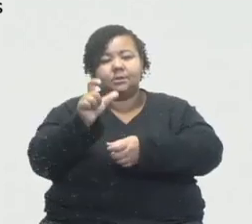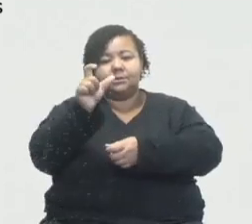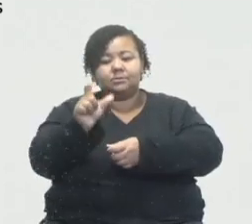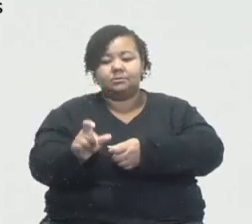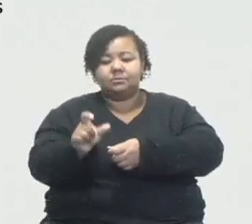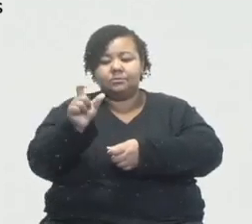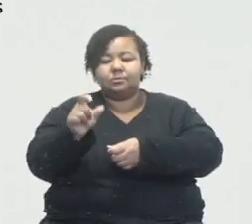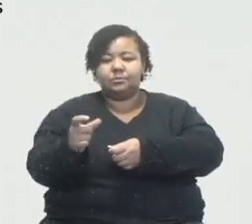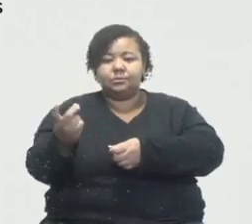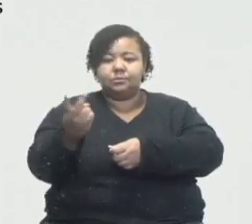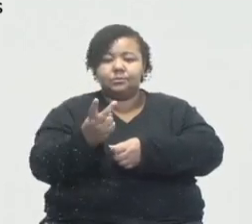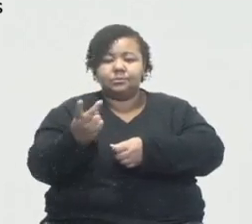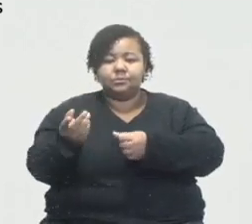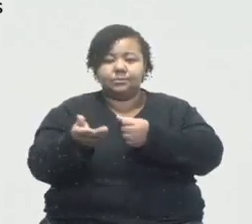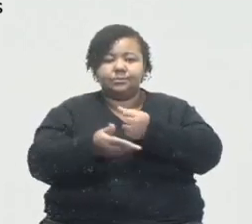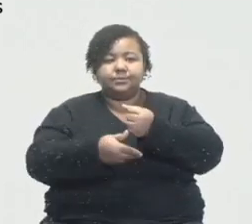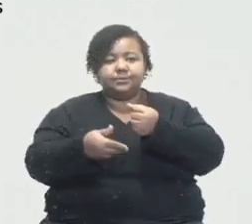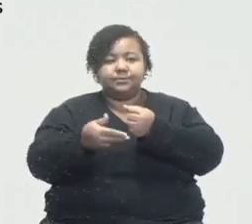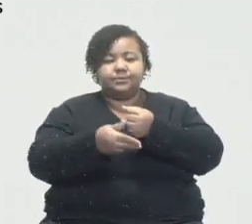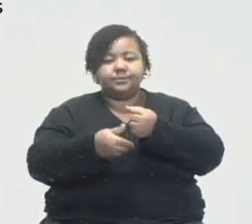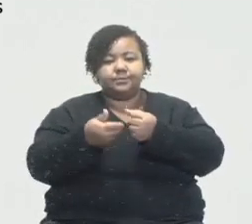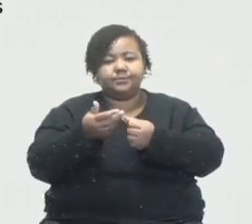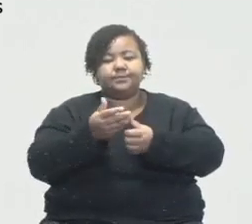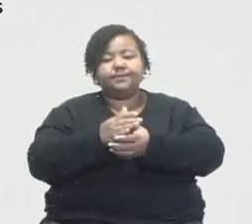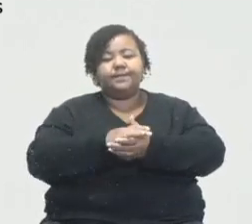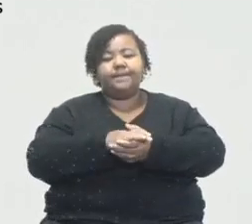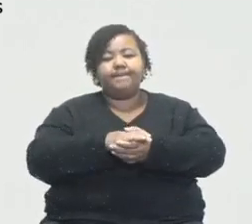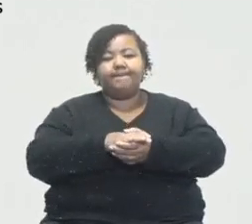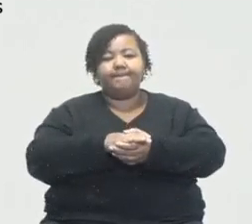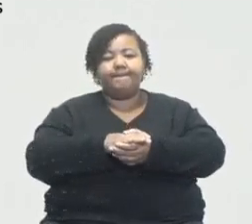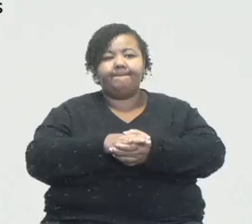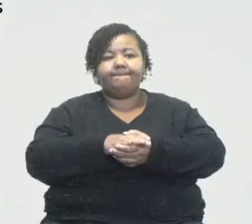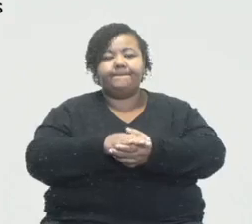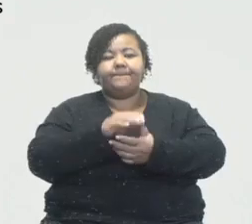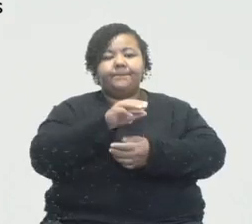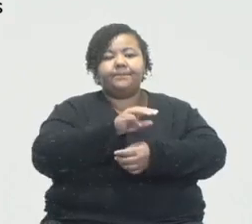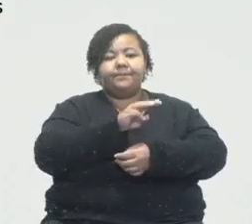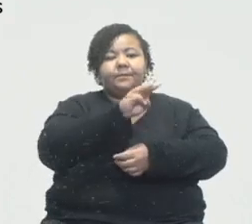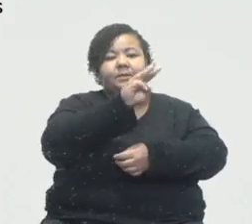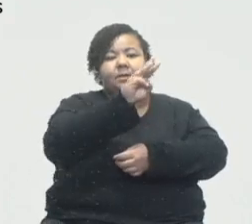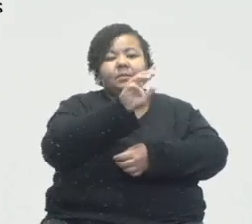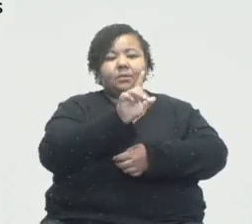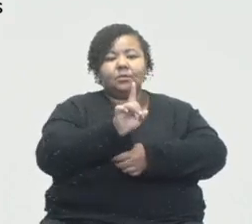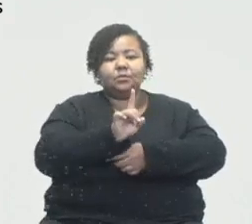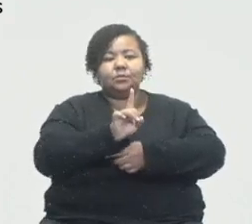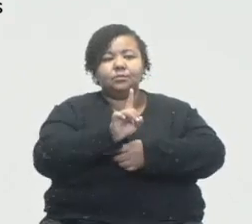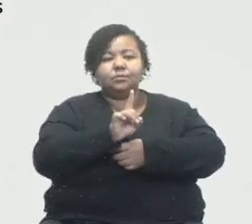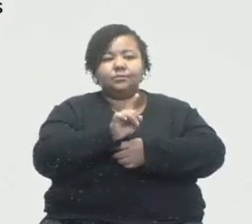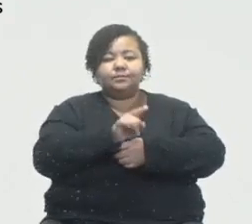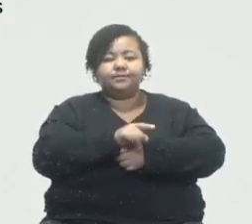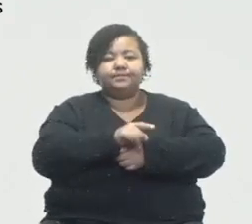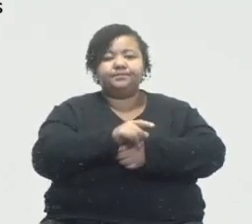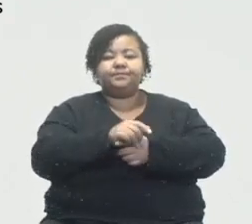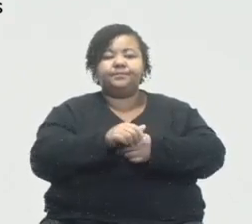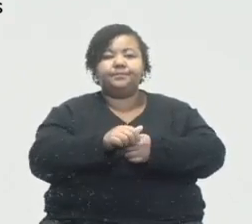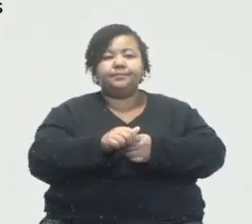duas bases. Então, nós temos aqui W1, então considerando o nosso vetor